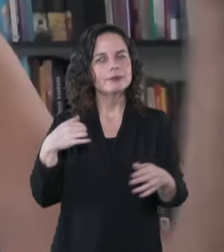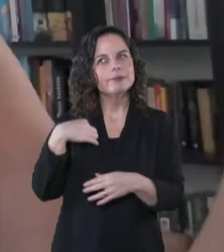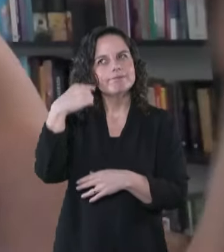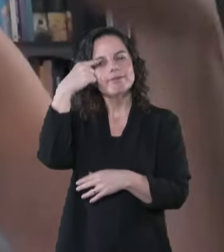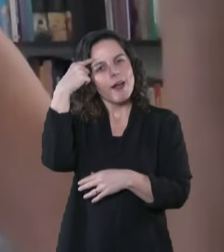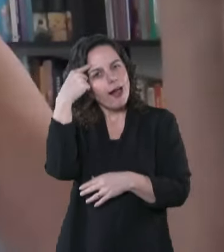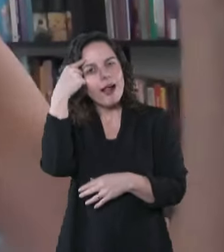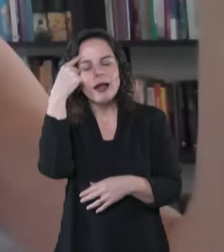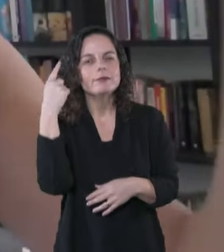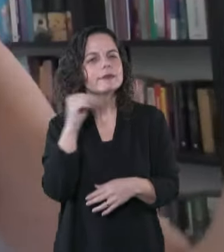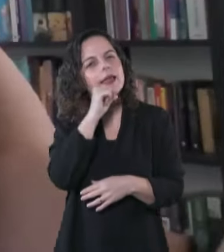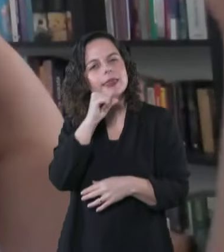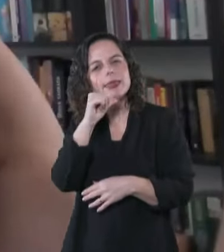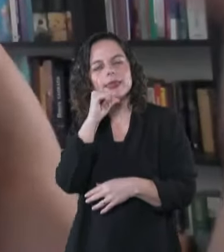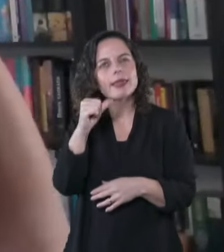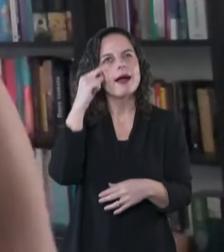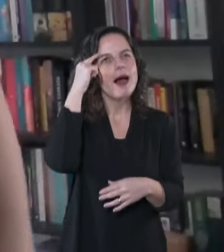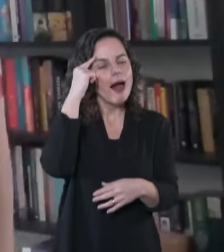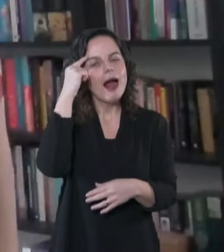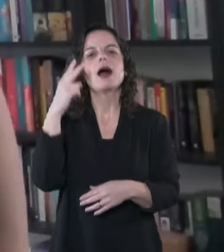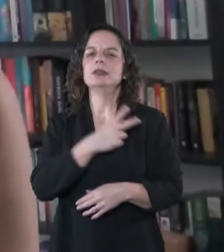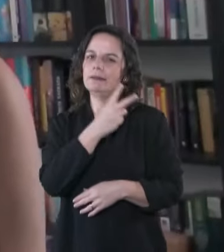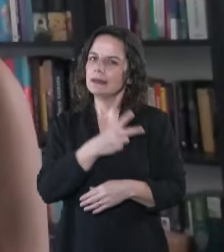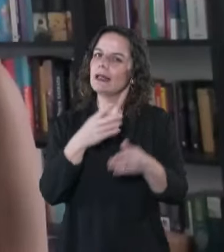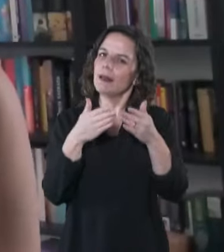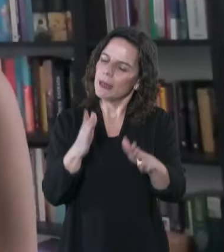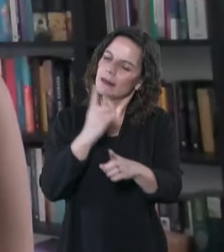Mas sempre pronto, fiquei com aquela ideia da Universidade Aberta.